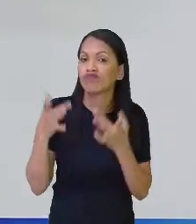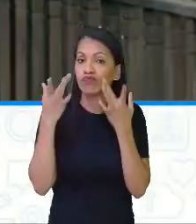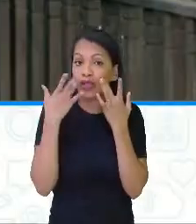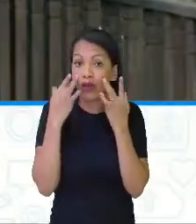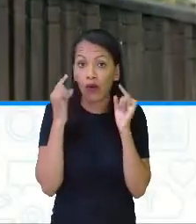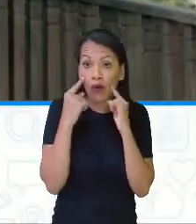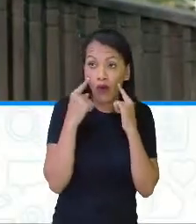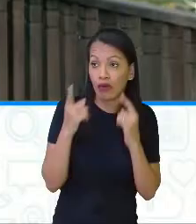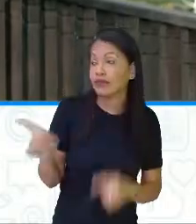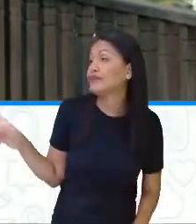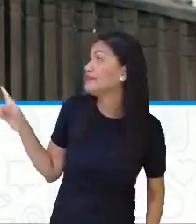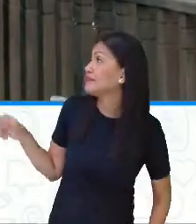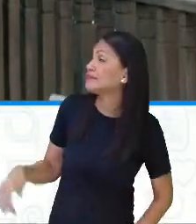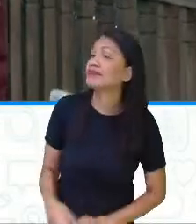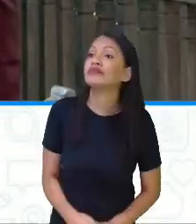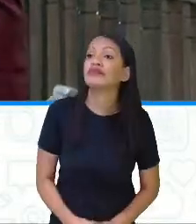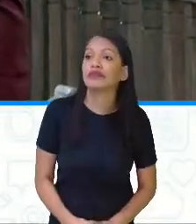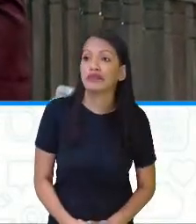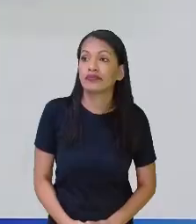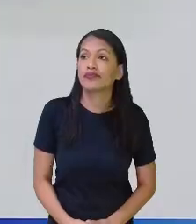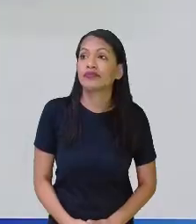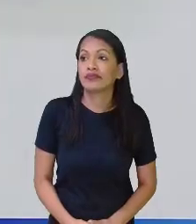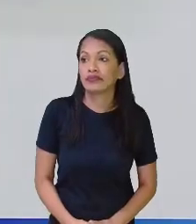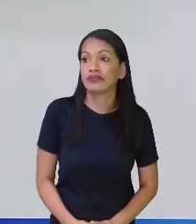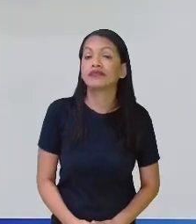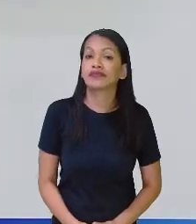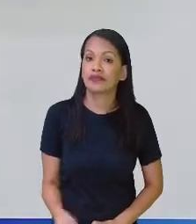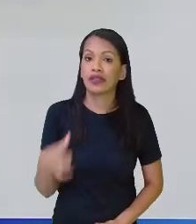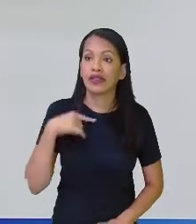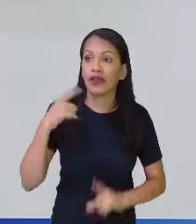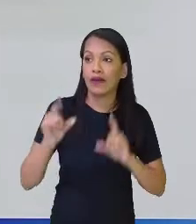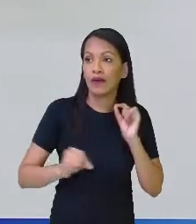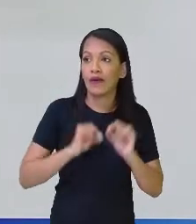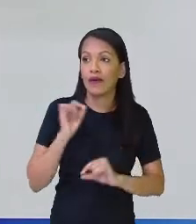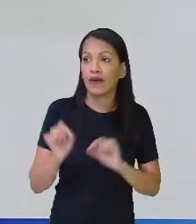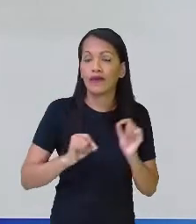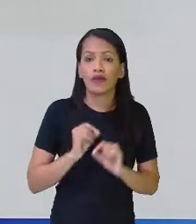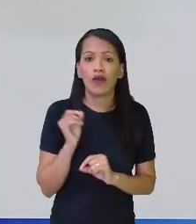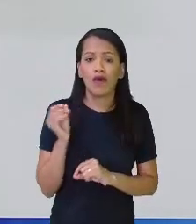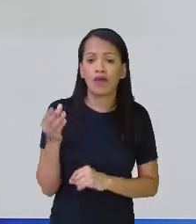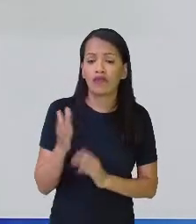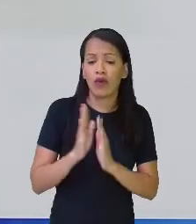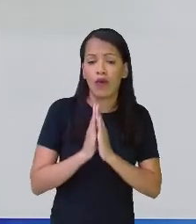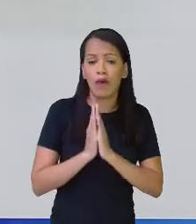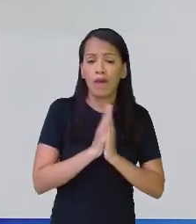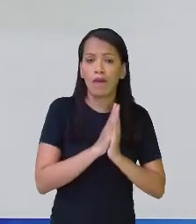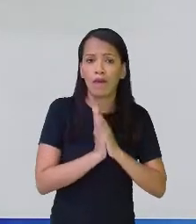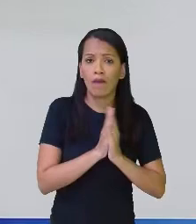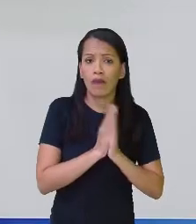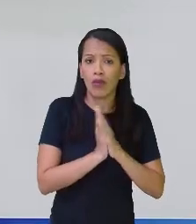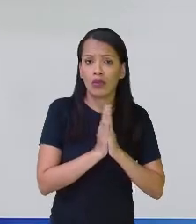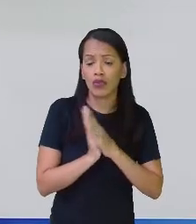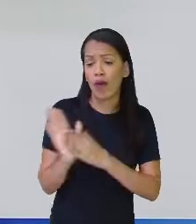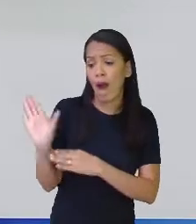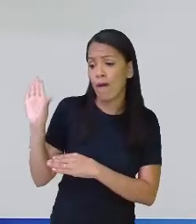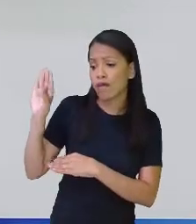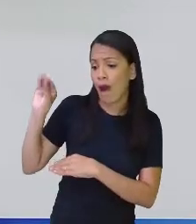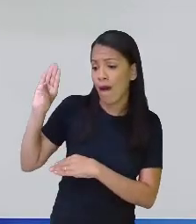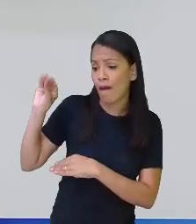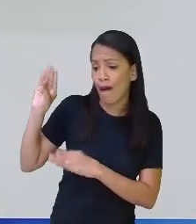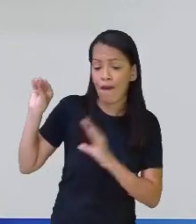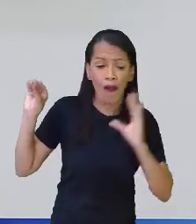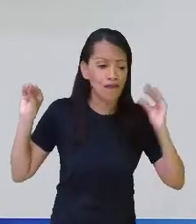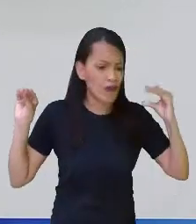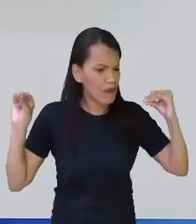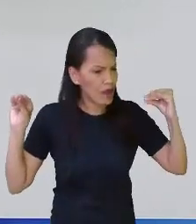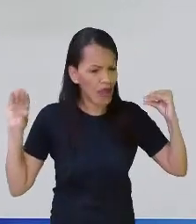Olha só. Quais são esses tipos de teatro? Existem os teatros de marionetes, como a gente está vendo aqui, ó, esse casal aqui, ó, fazendo